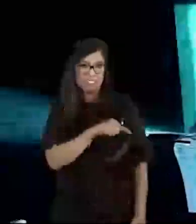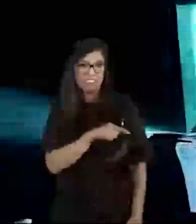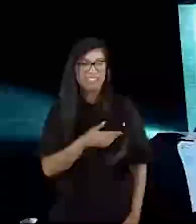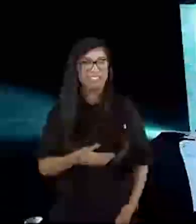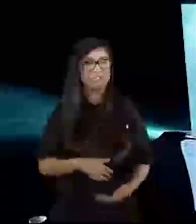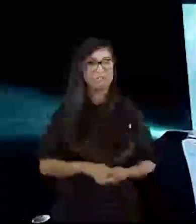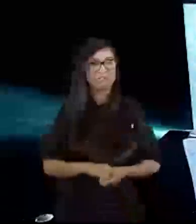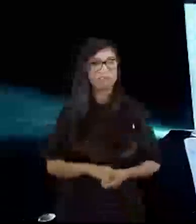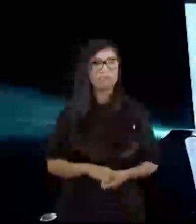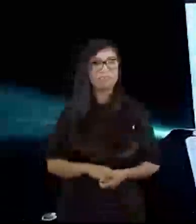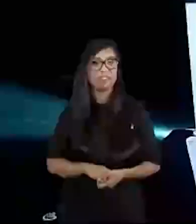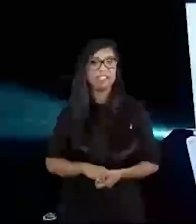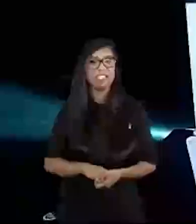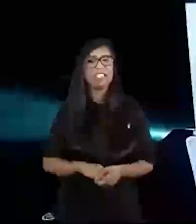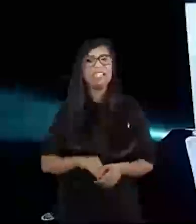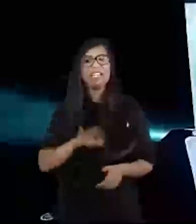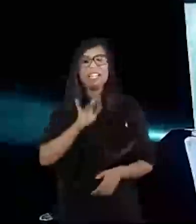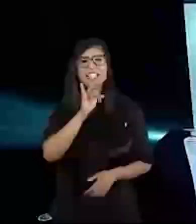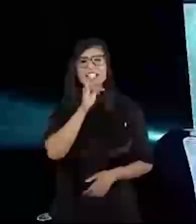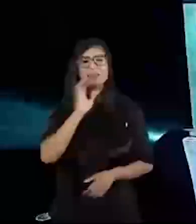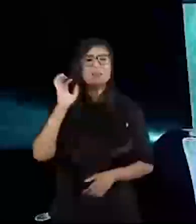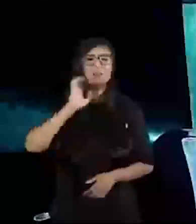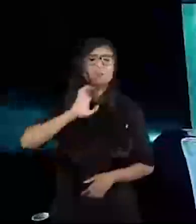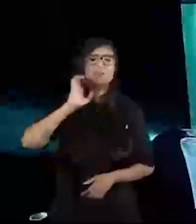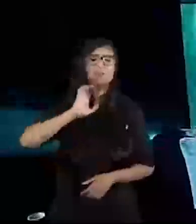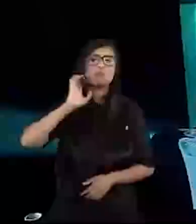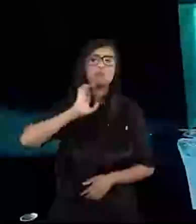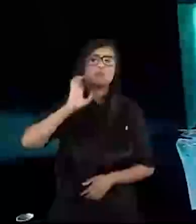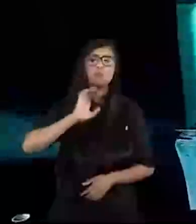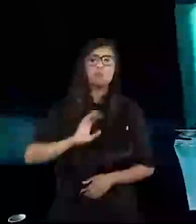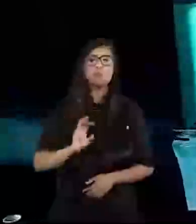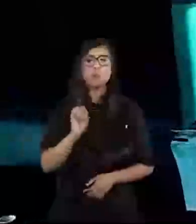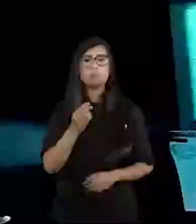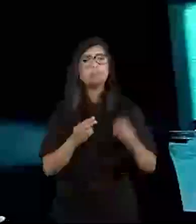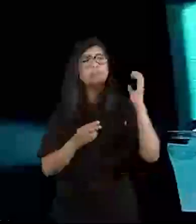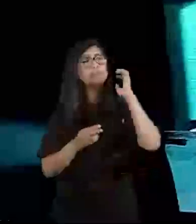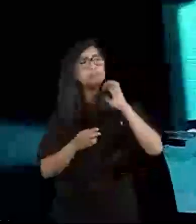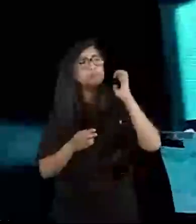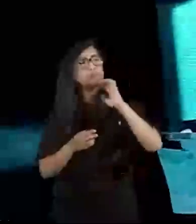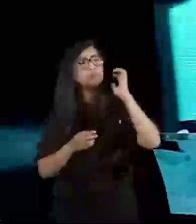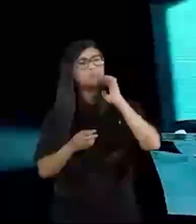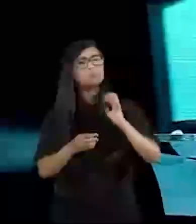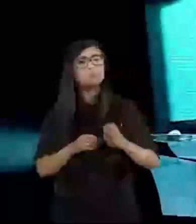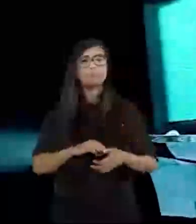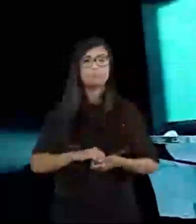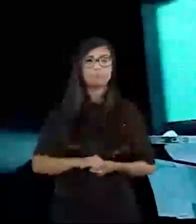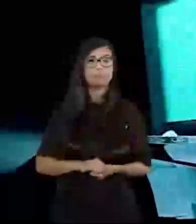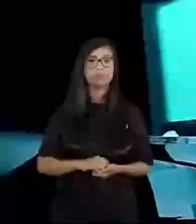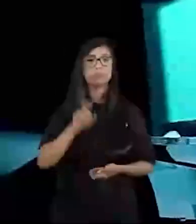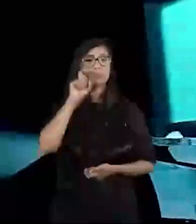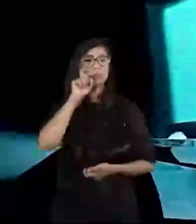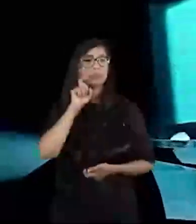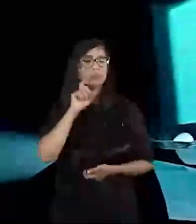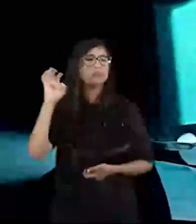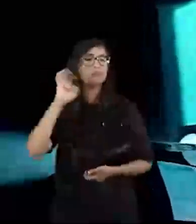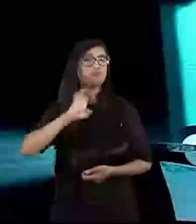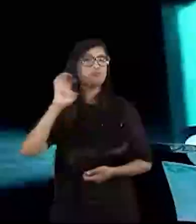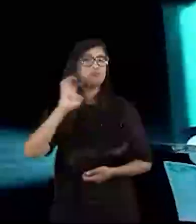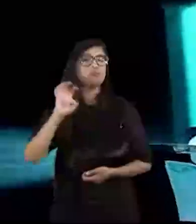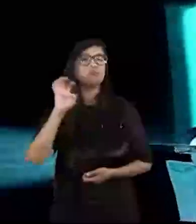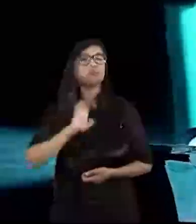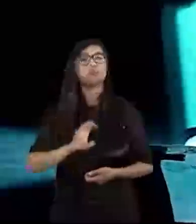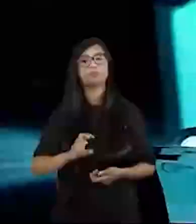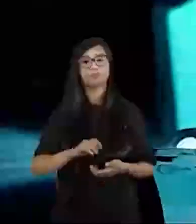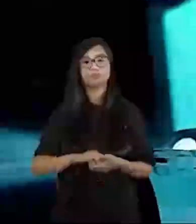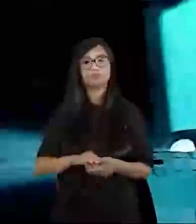dobra facial? Sim. Na face e na cauda ou só na face? Só na face